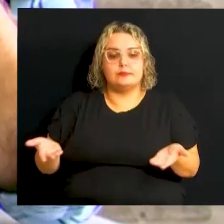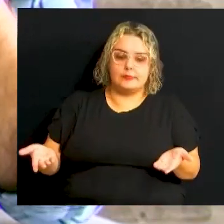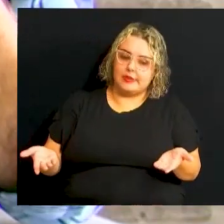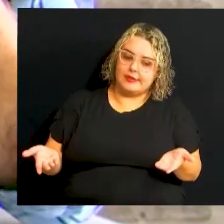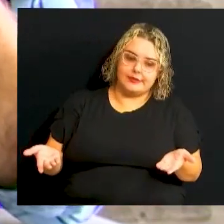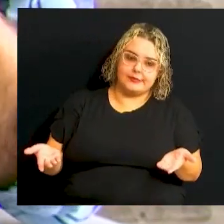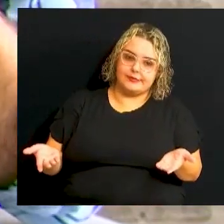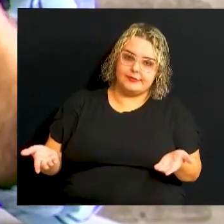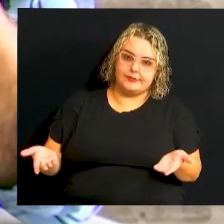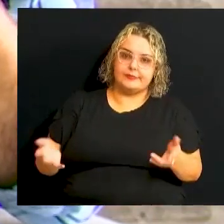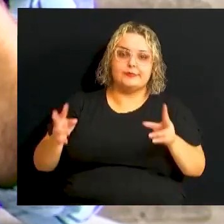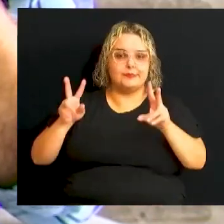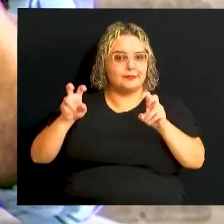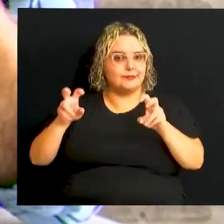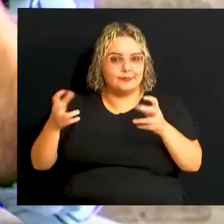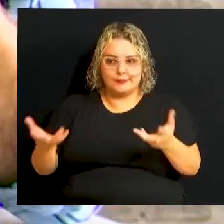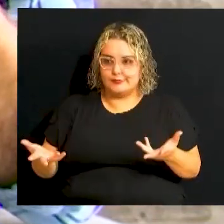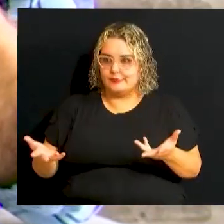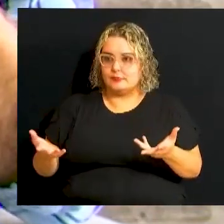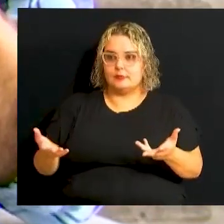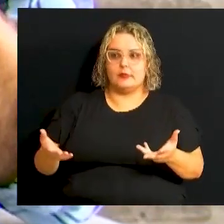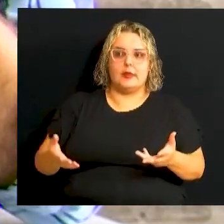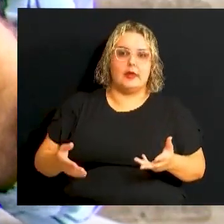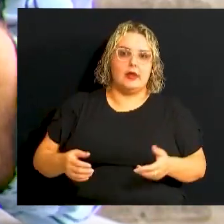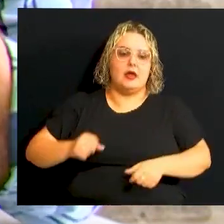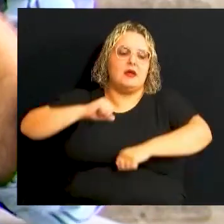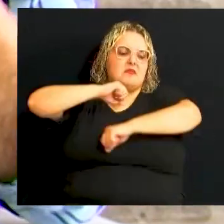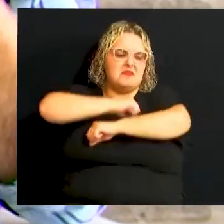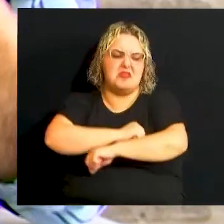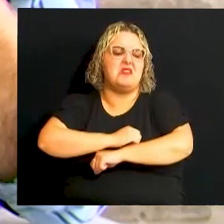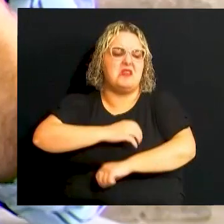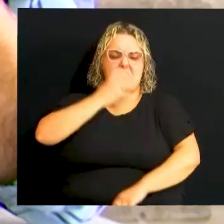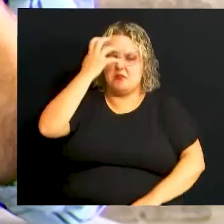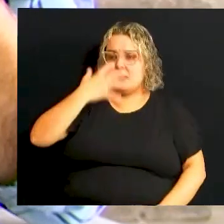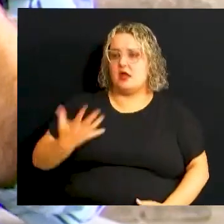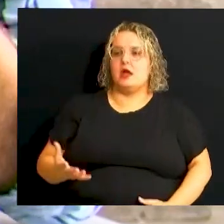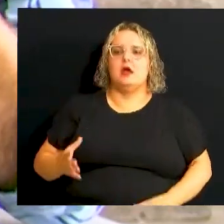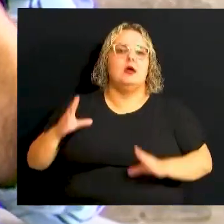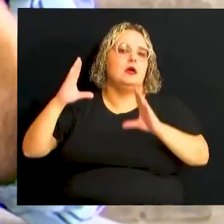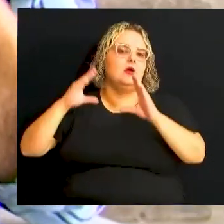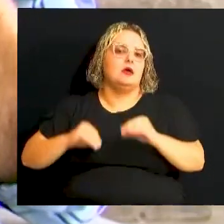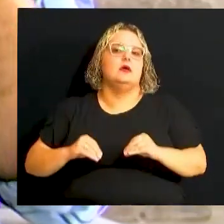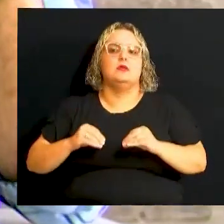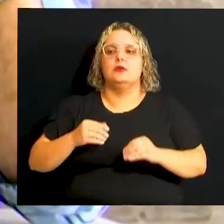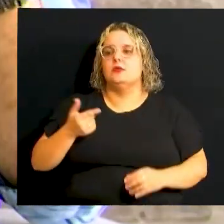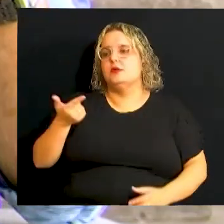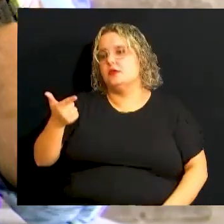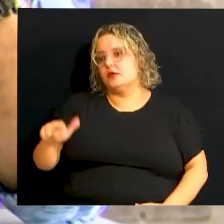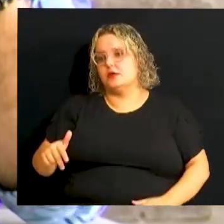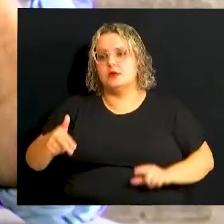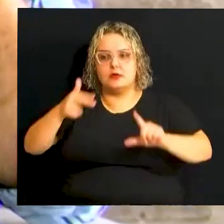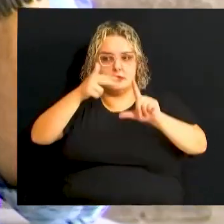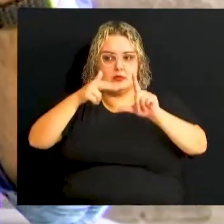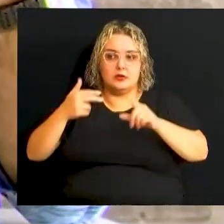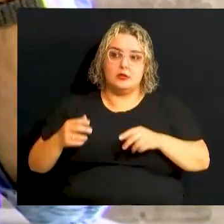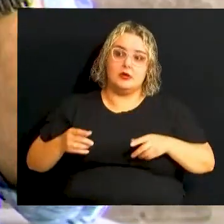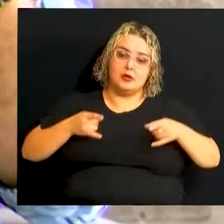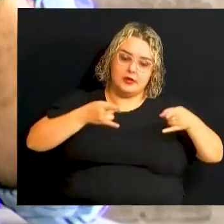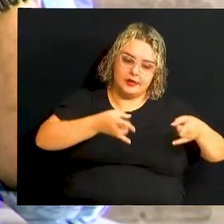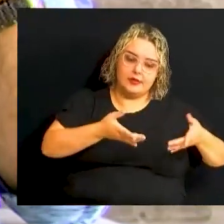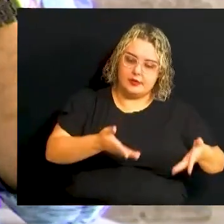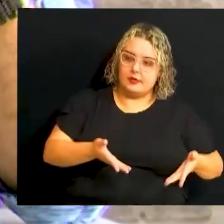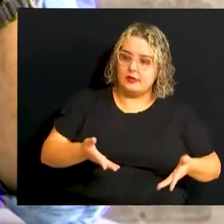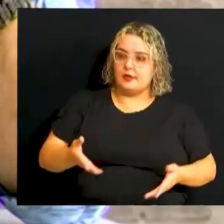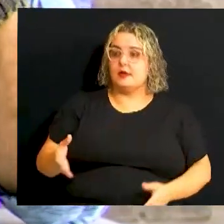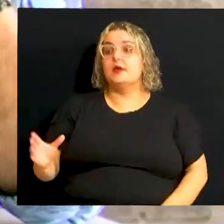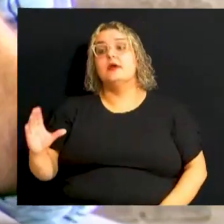mesmo, mas, aquela questão de birra, aí fica bravo, chega à noite, quer continuar assistindo o desenho, a gente coloca na